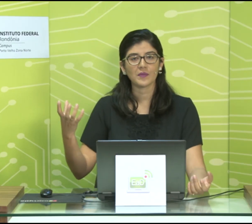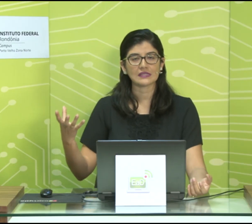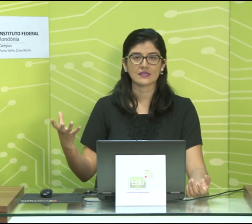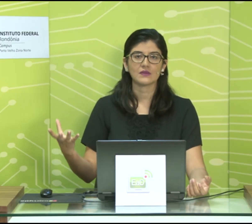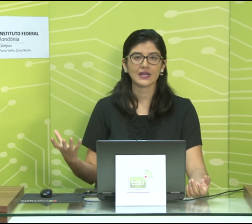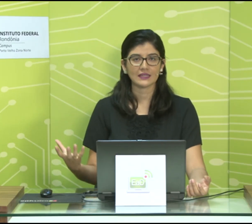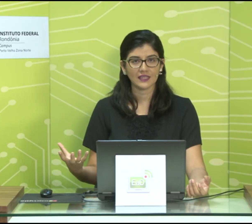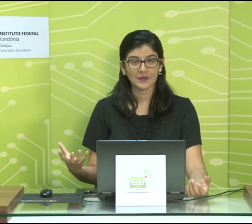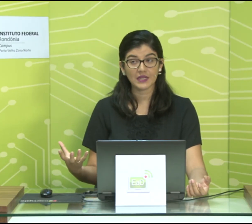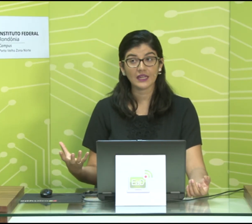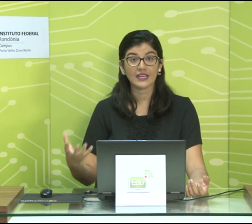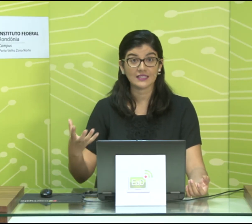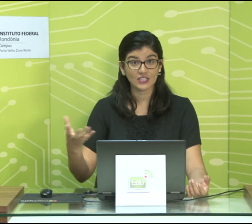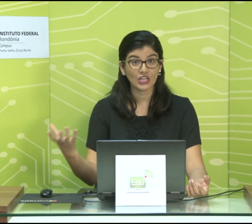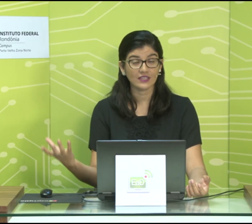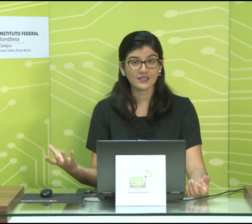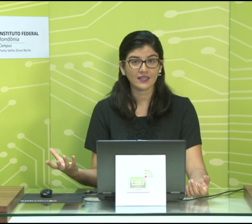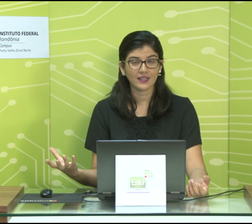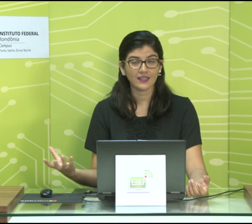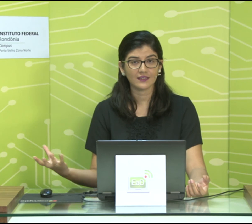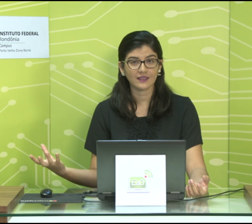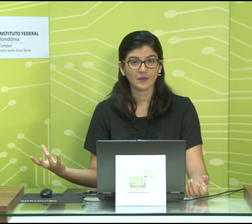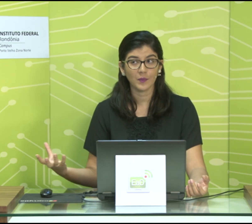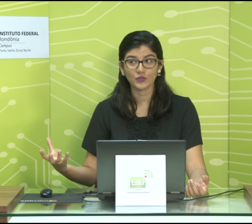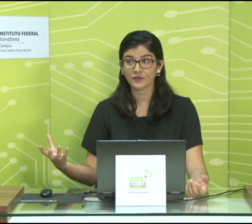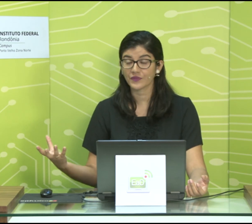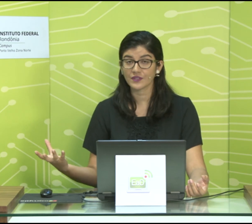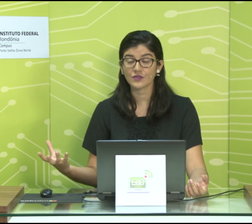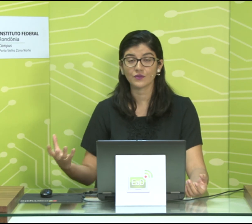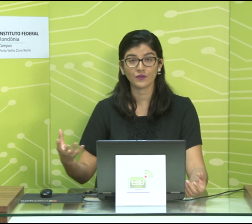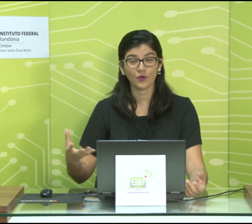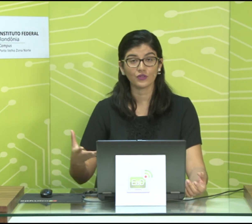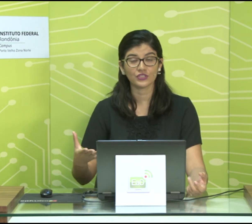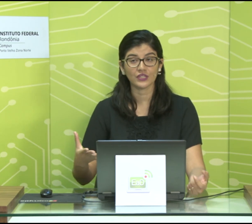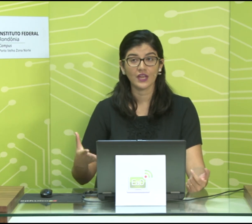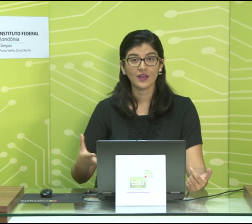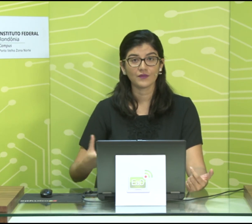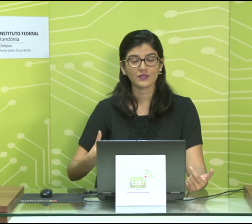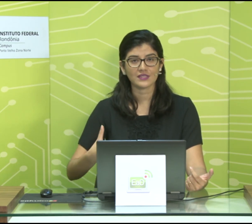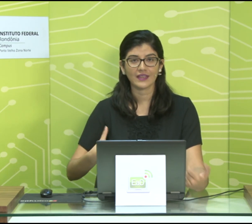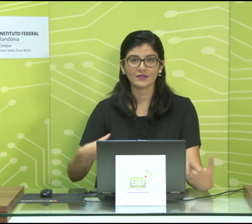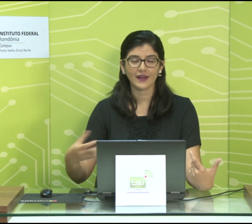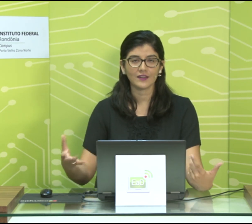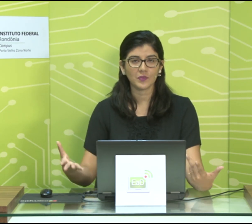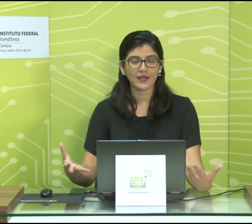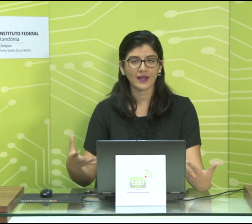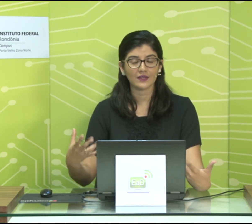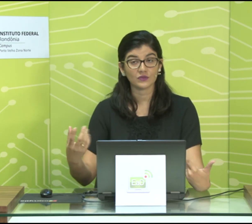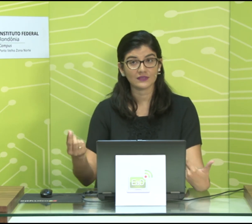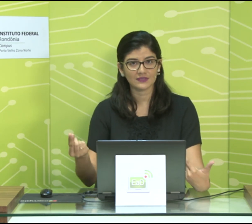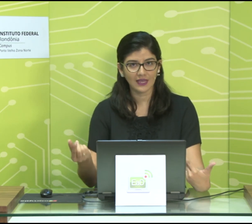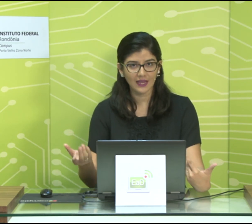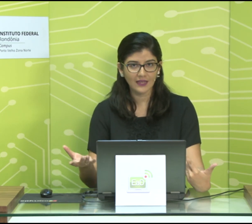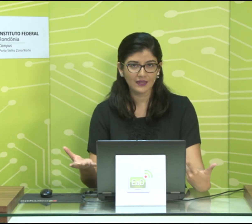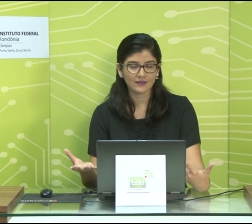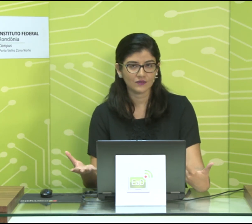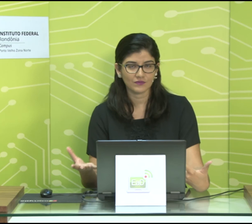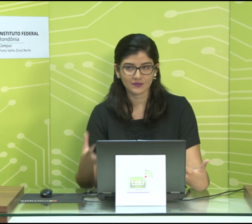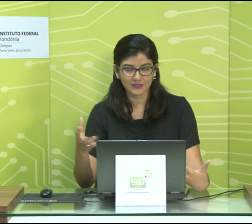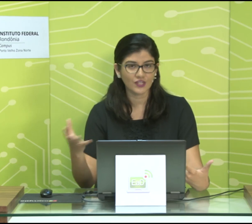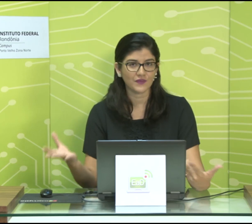essa formação acadêmica, que é exigência, né, é muito difícil hoje você entrar no mercado